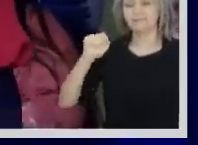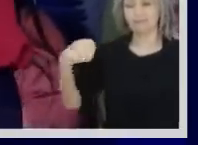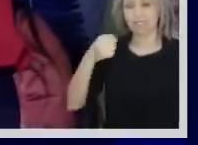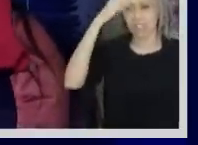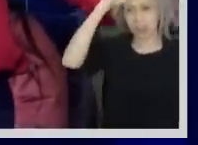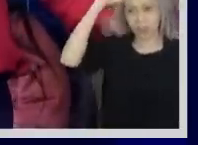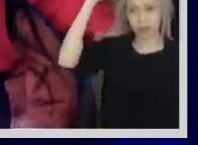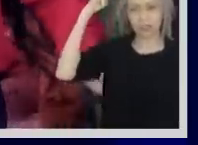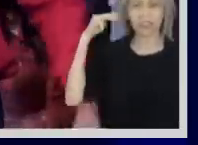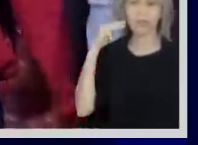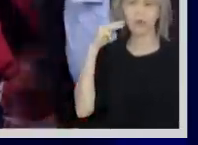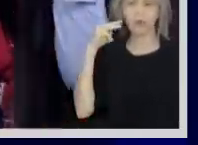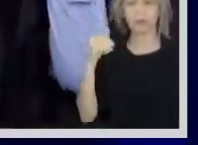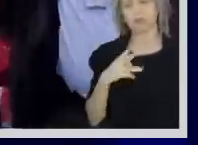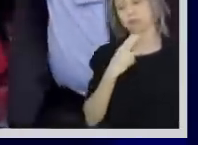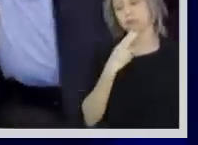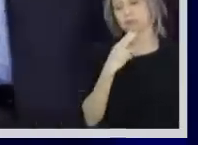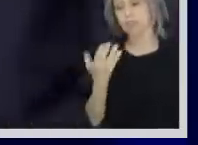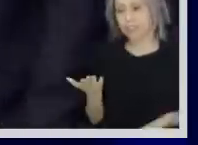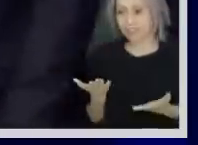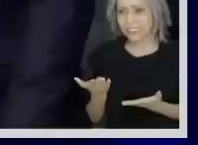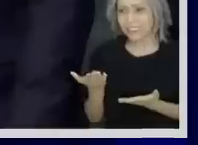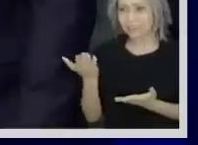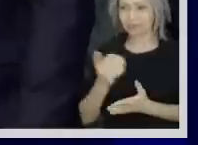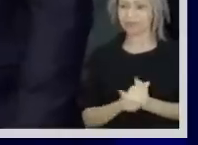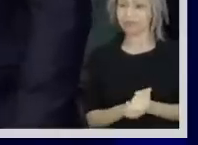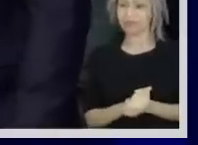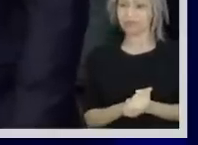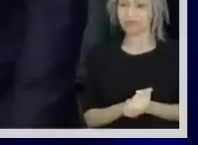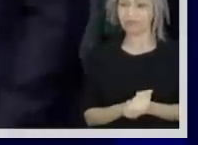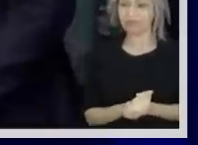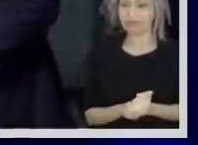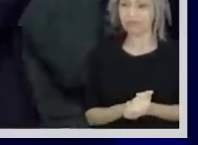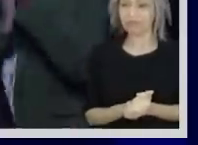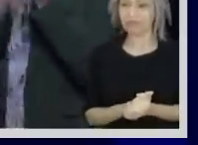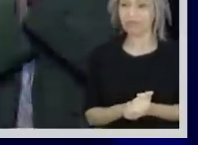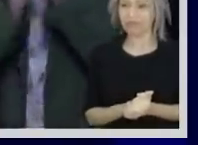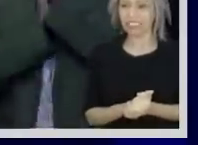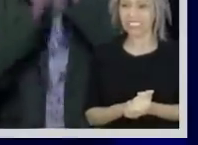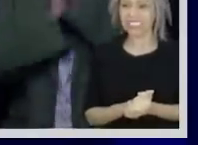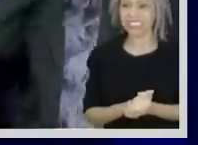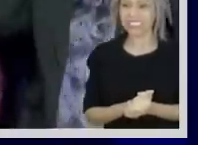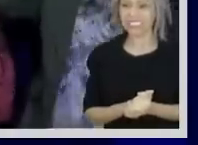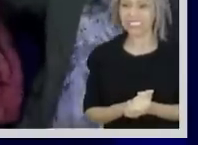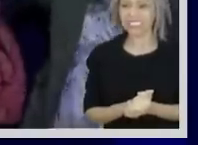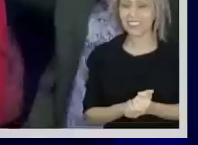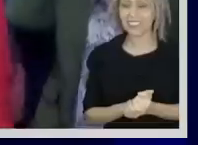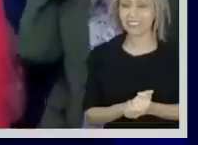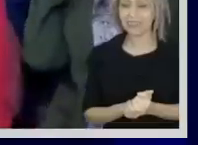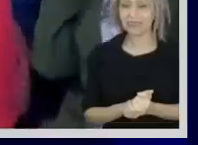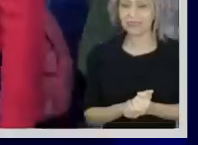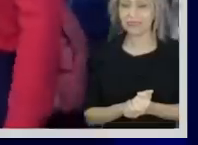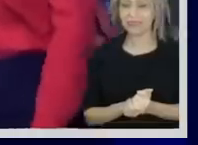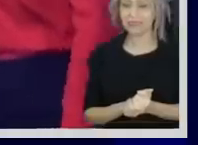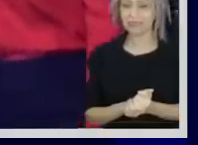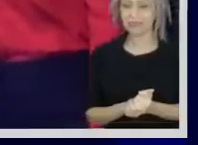do Planejamento que foi assumido pela Simone Tebet. Na verdade, foi o que sobrou para ela, ali no final, nos 45 do segundo tempo.